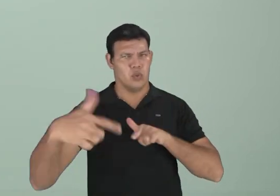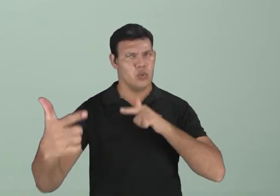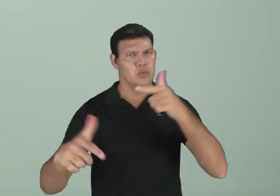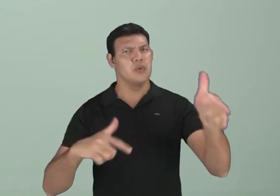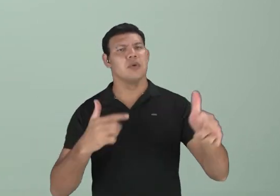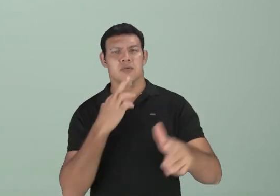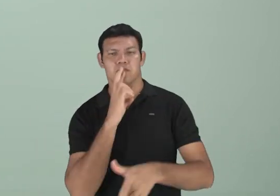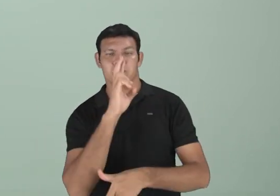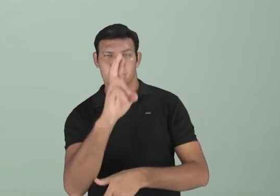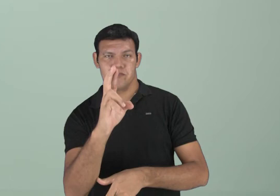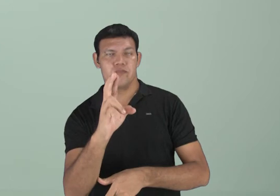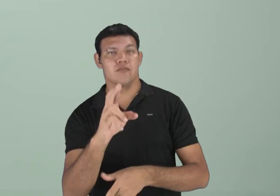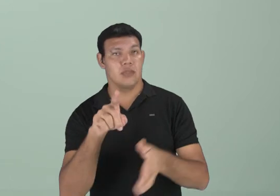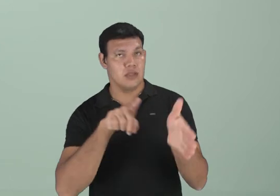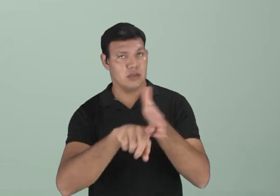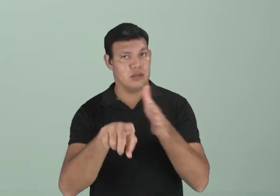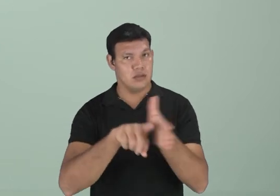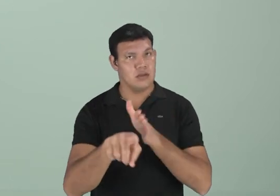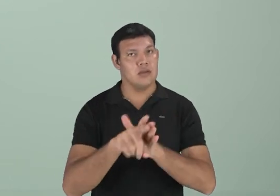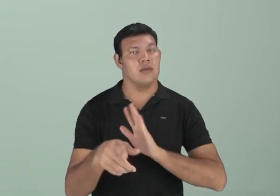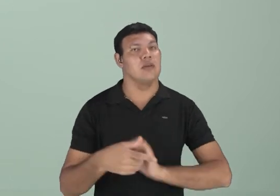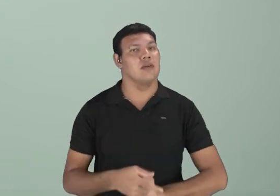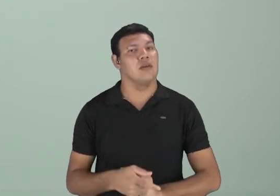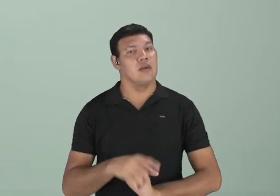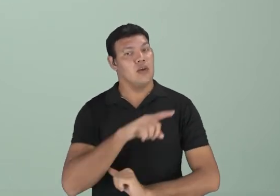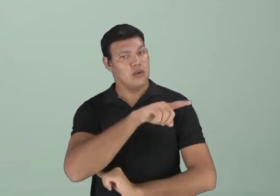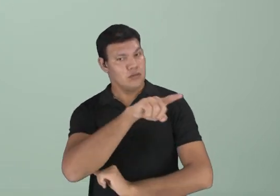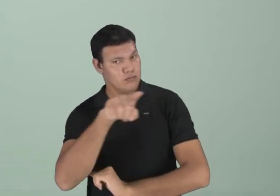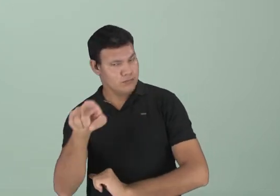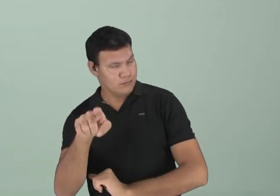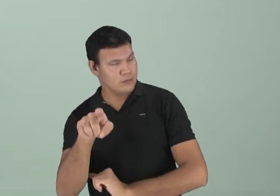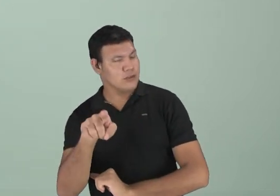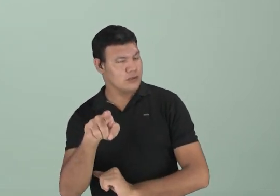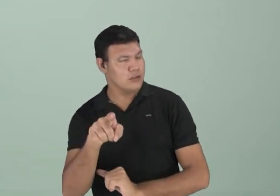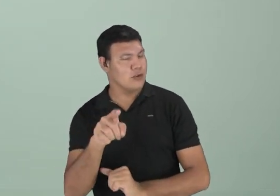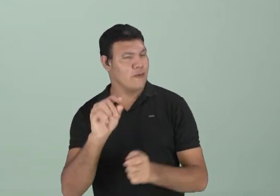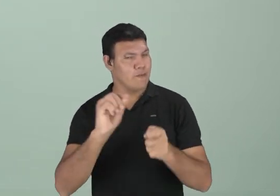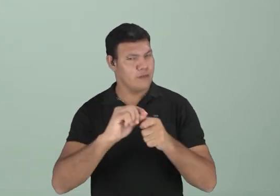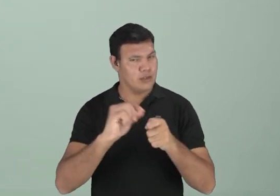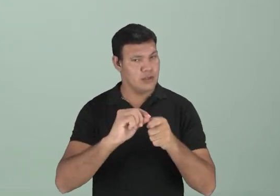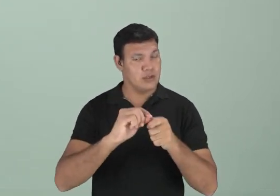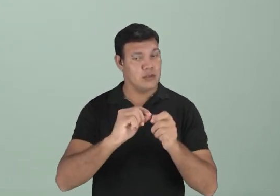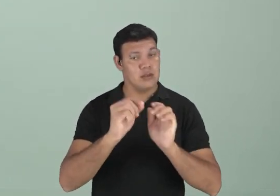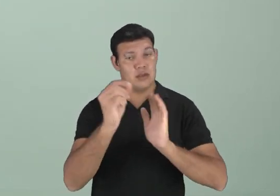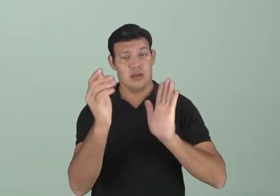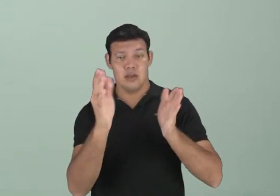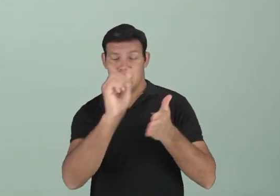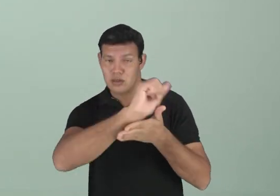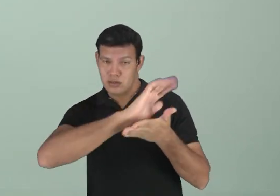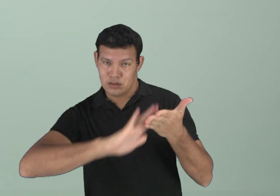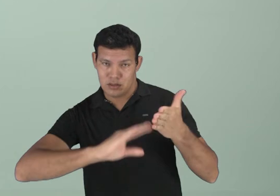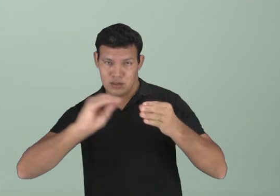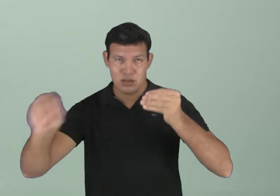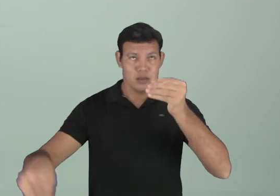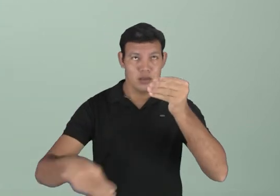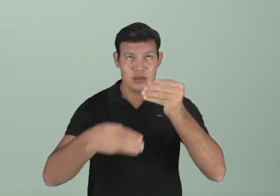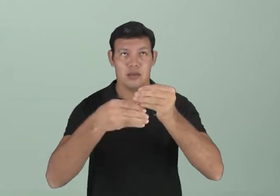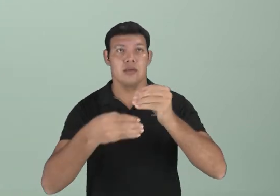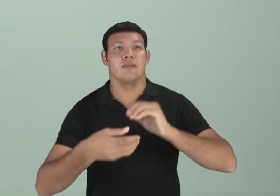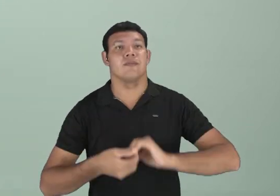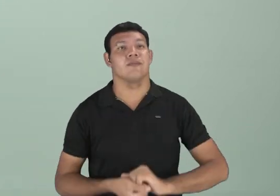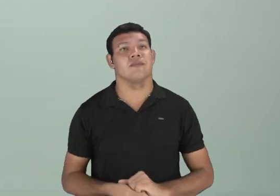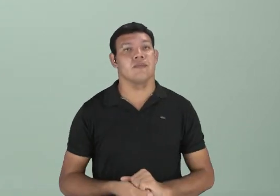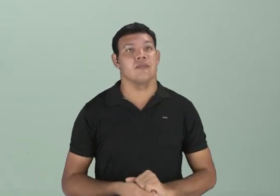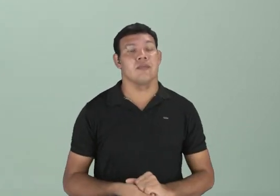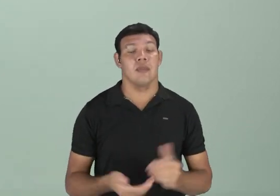fazer esse tipo de questões, mas aí eu vou deixar para vocês fazerem lá na atividade complementar.